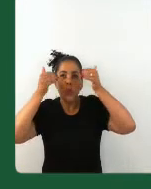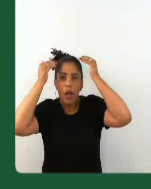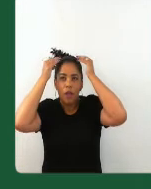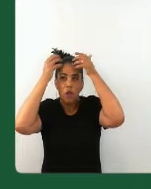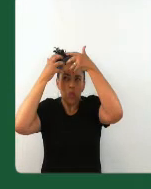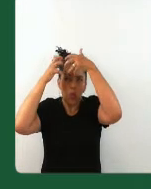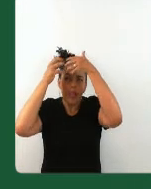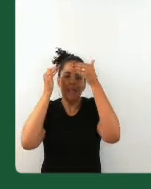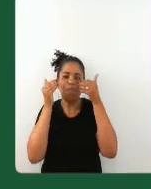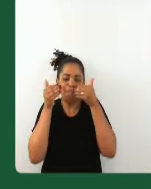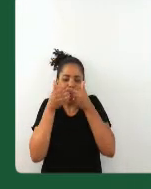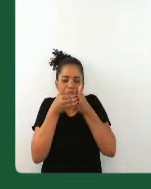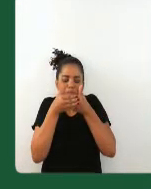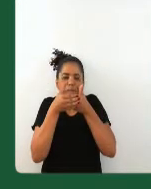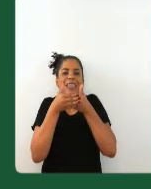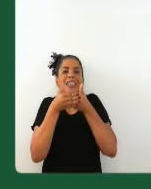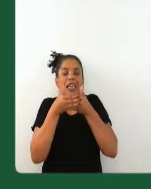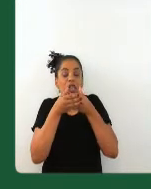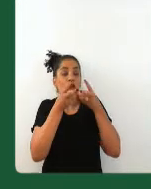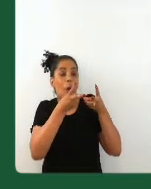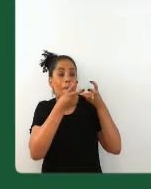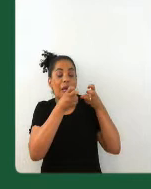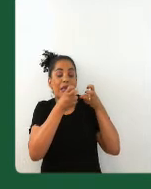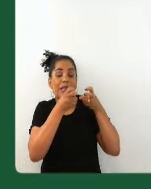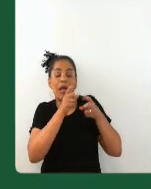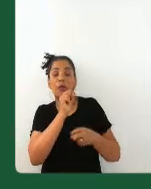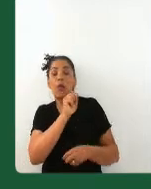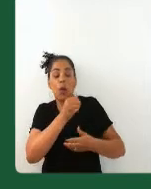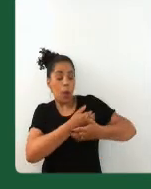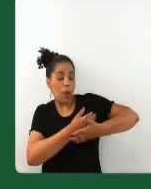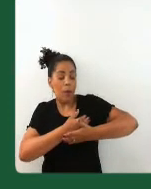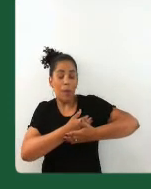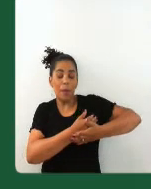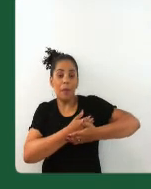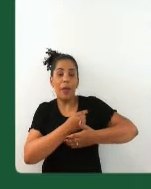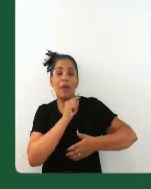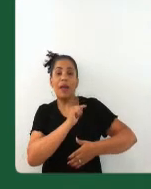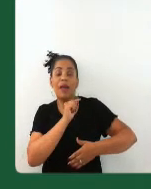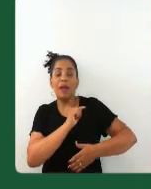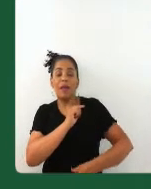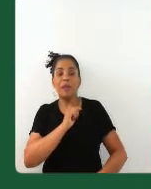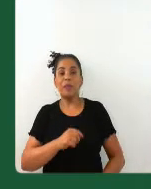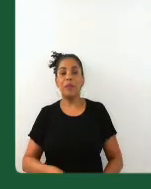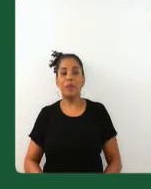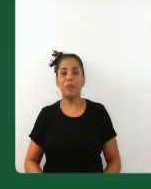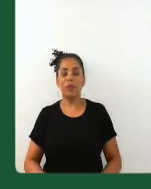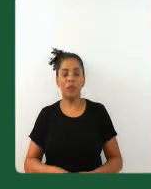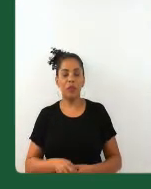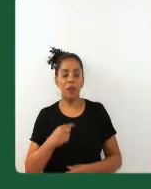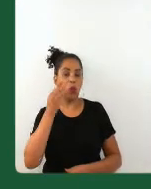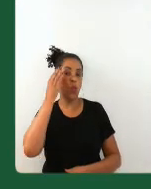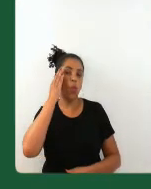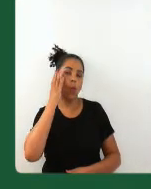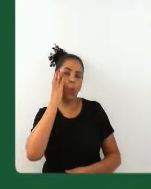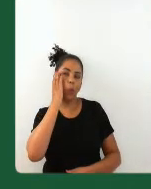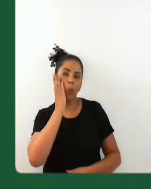fechado. Então, a gente consegue ver na foto à esquerda o bebê com o lado